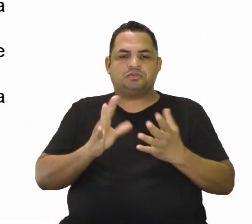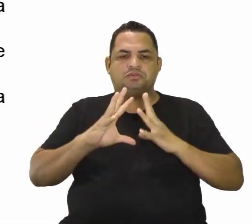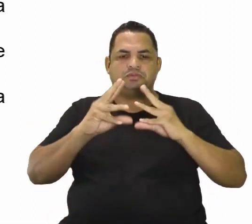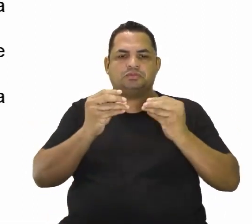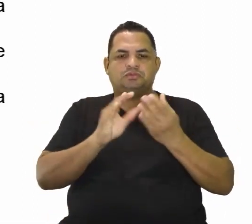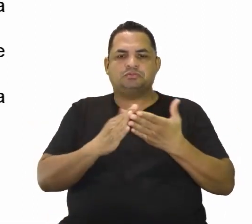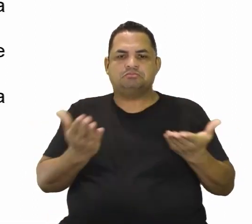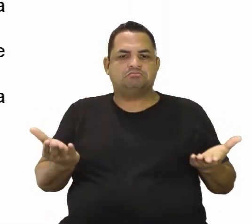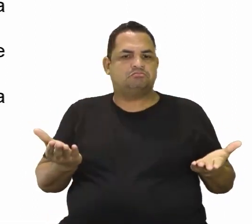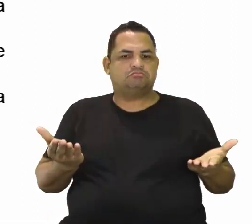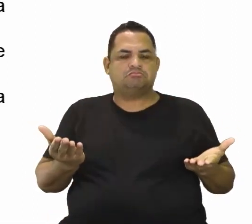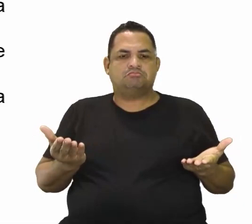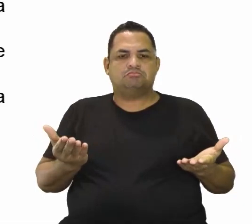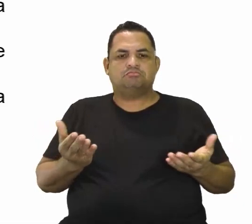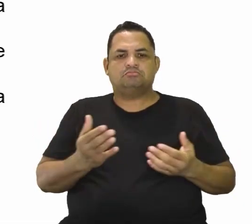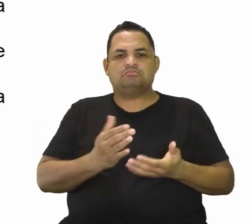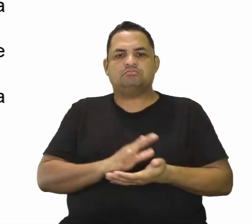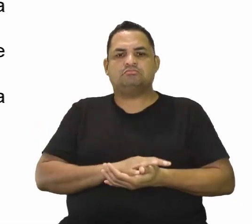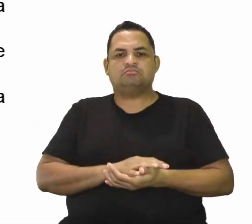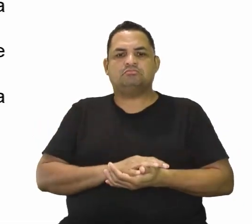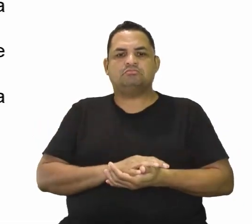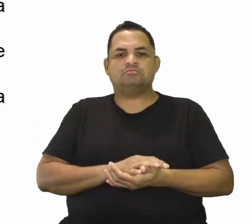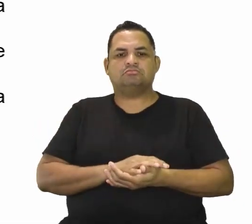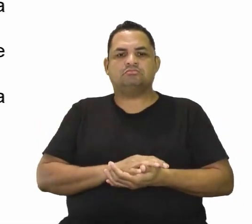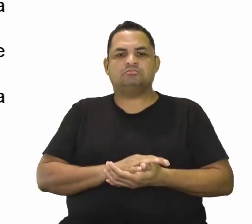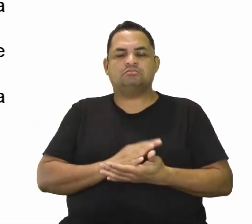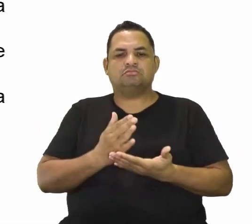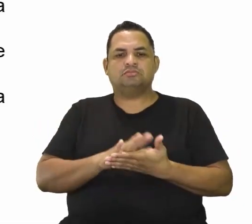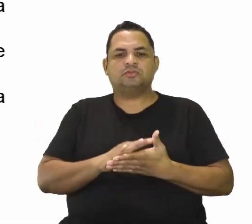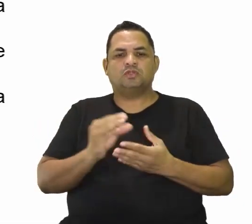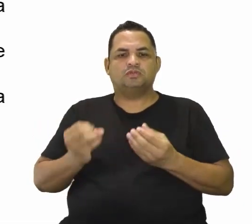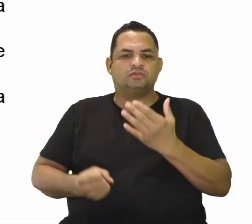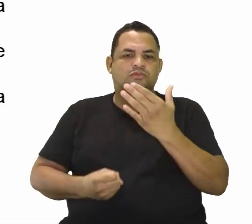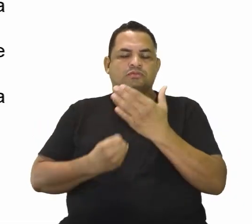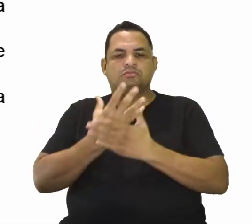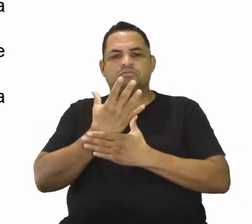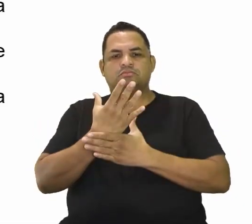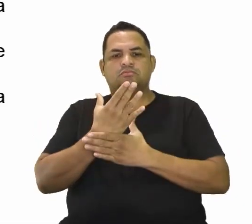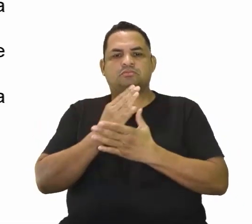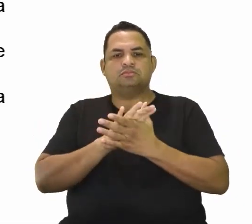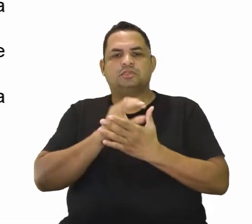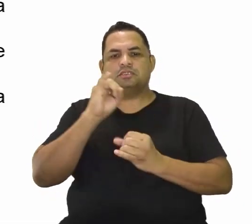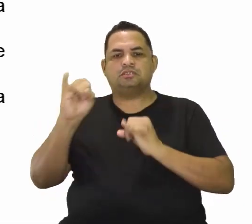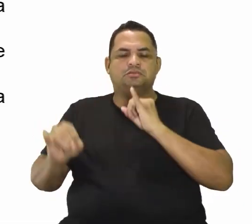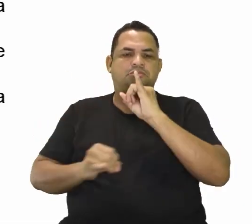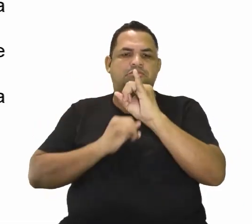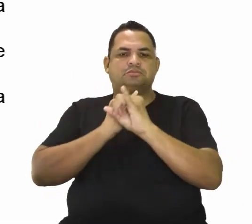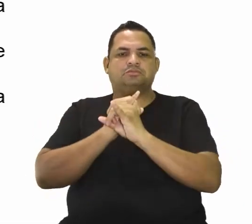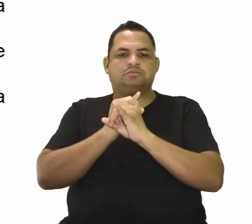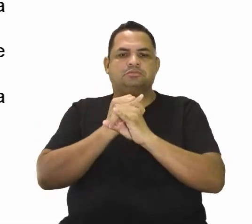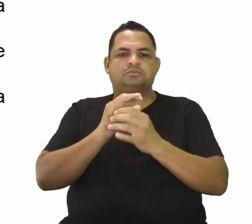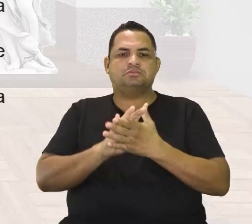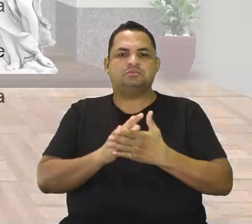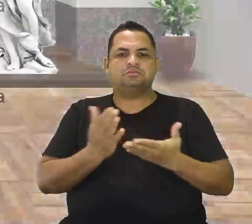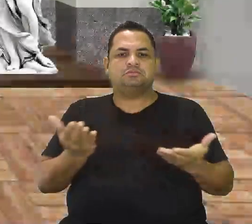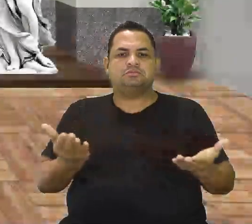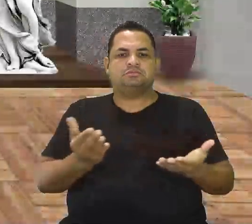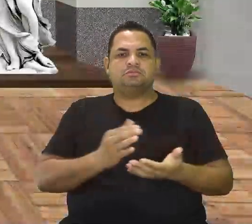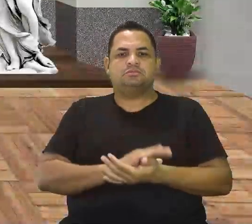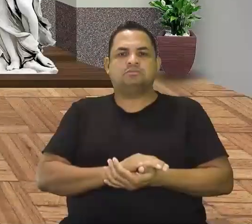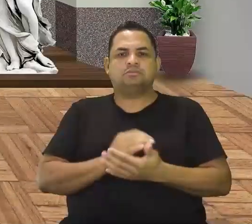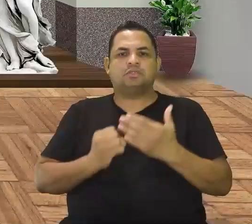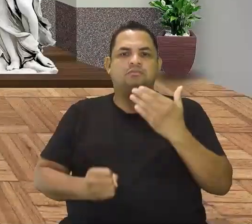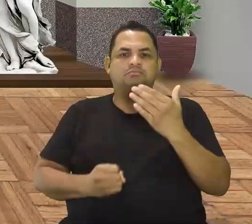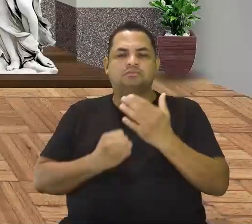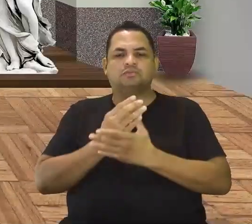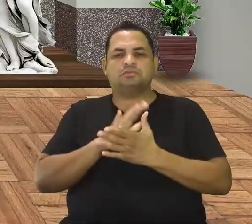todo sentido, com o advento da internet, vem para mim, com